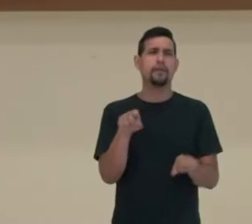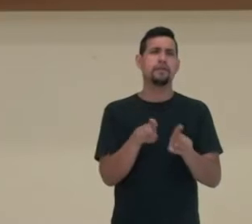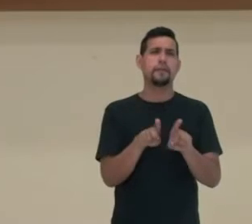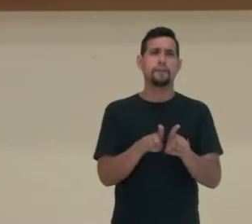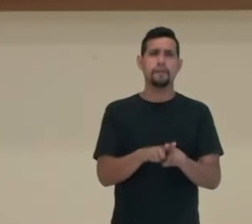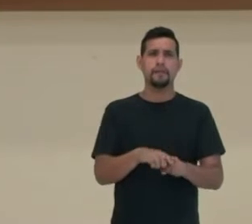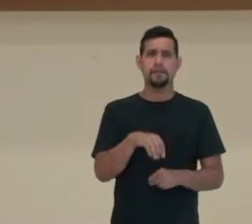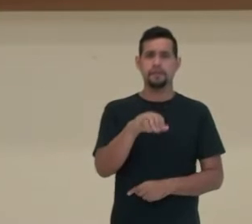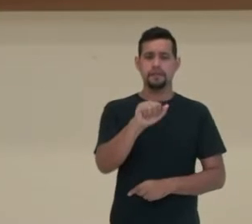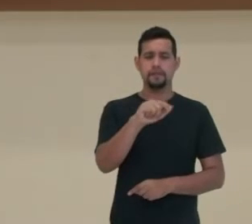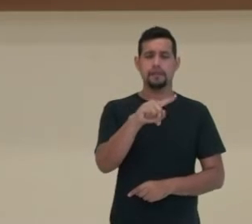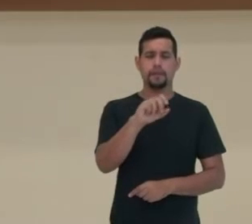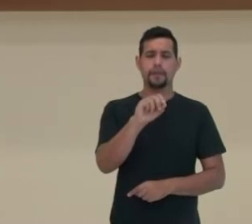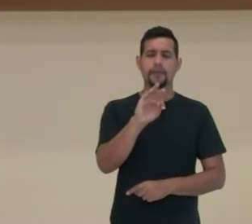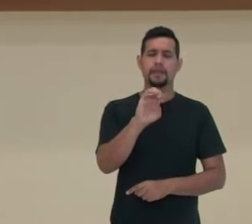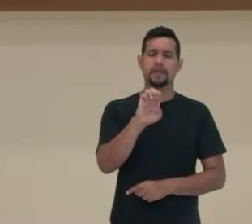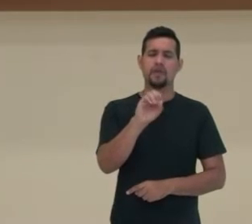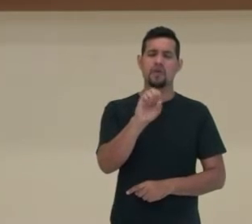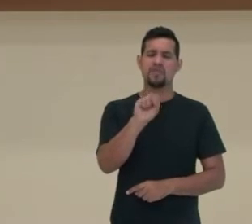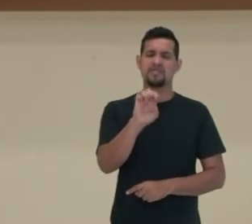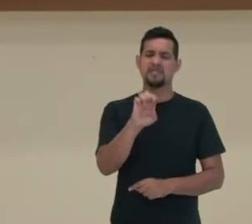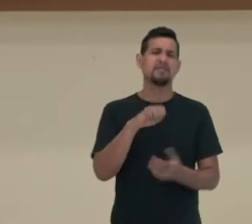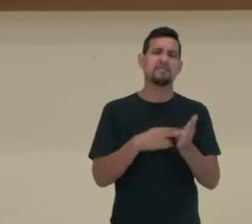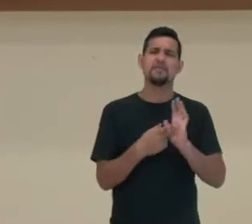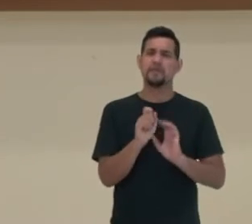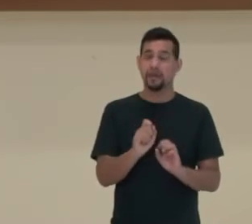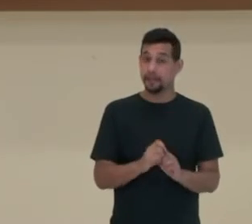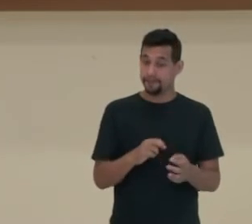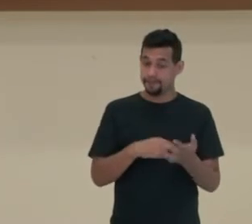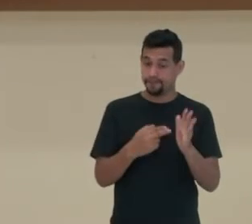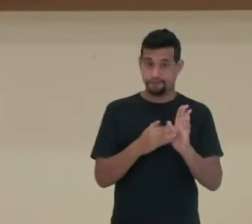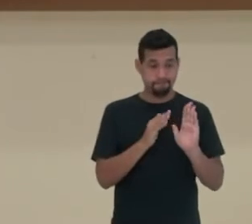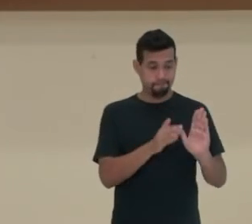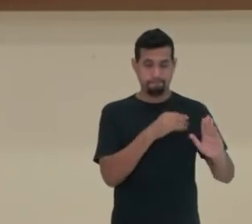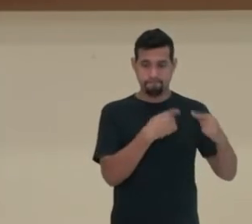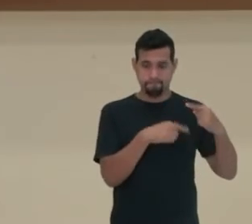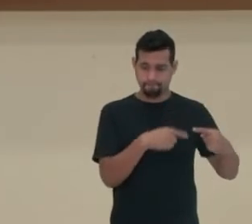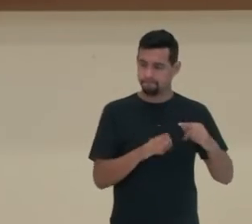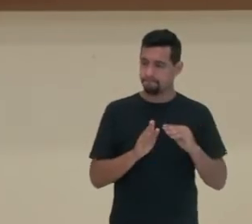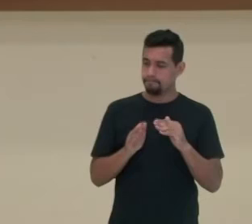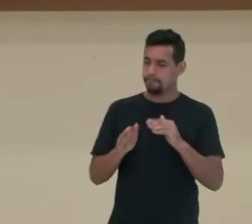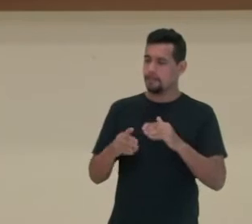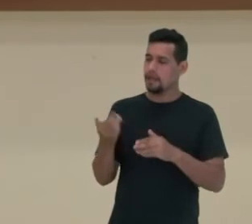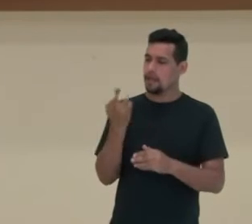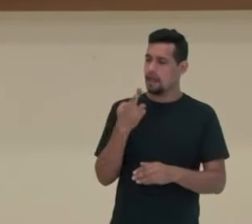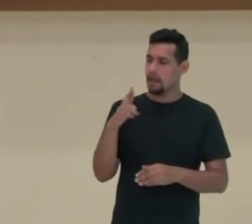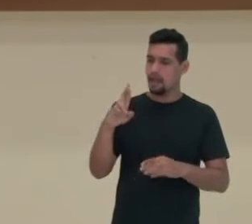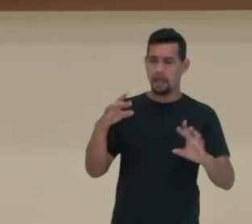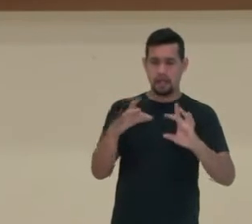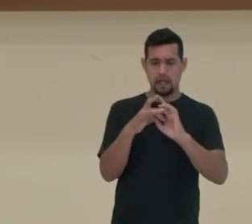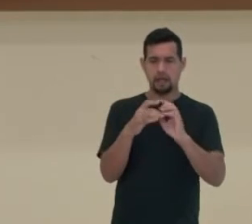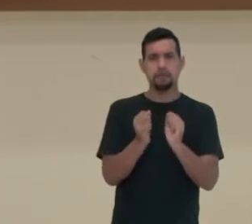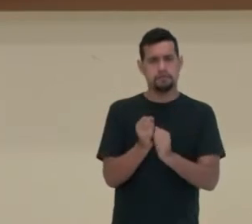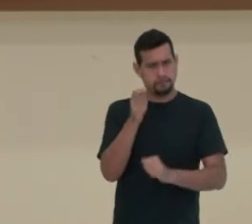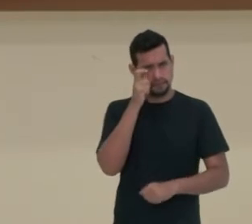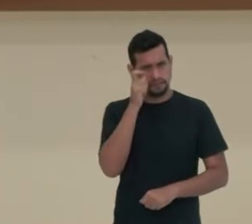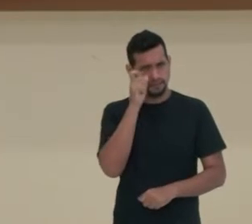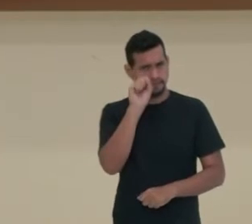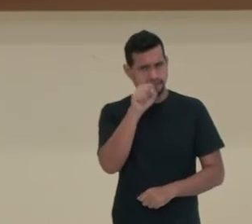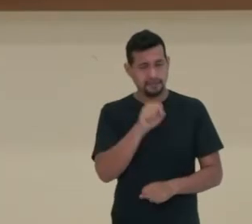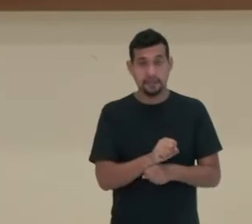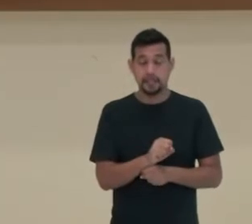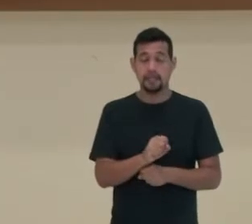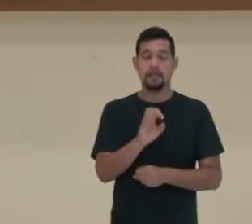Nossa, é uma questão política, é uma questão religiosa, são ambos ao mesmo tempo, muito interessante.